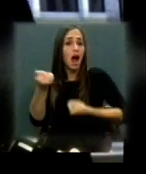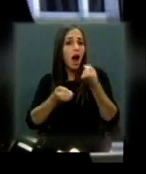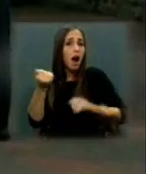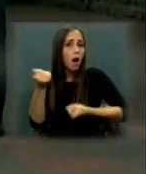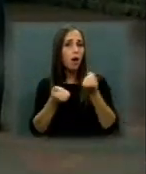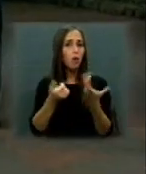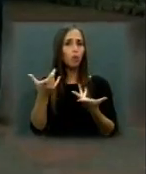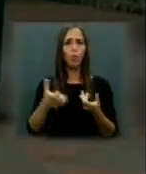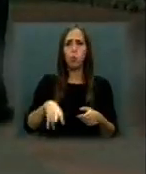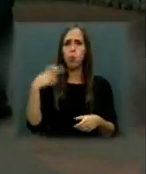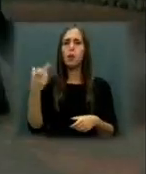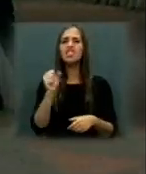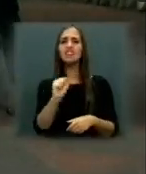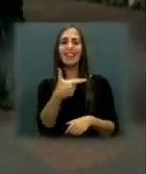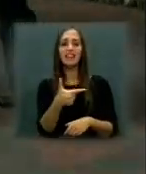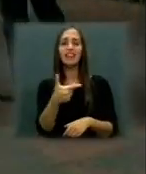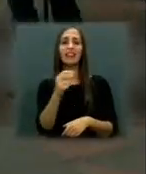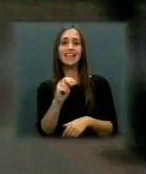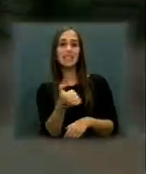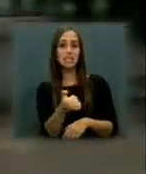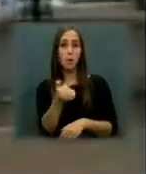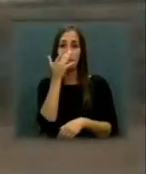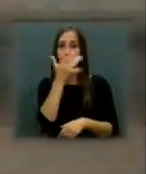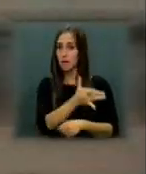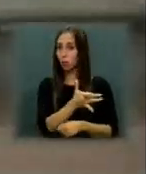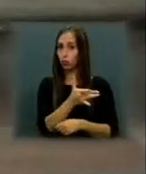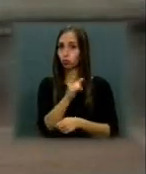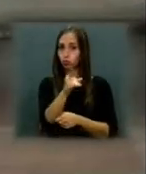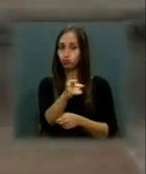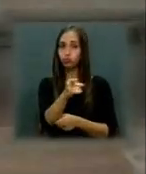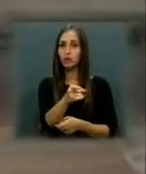gama, um G35 preto que evita uma barreira.